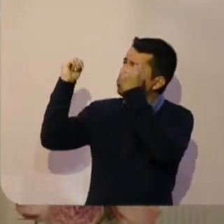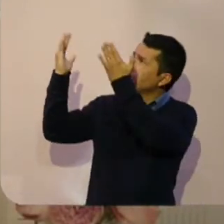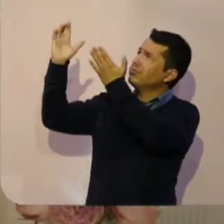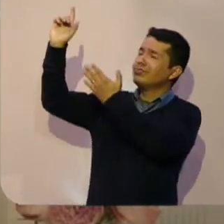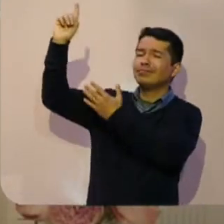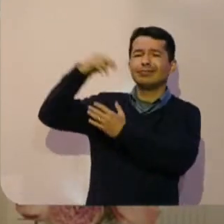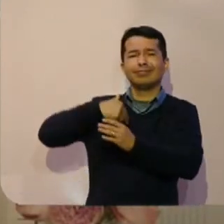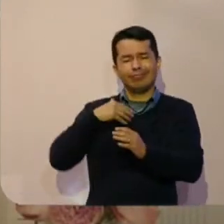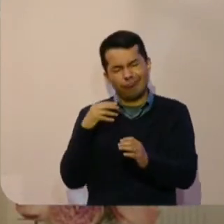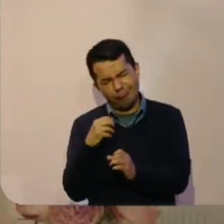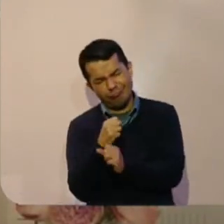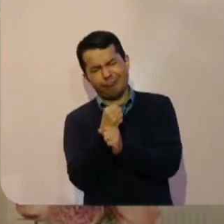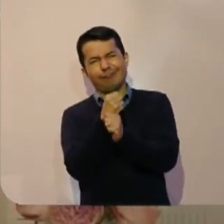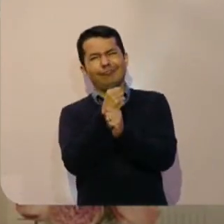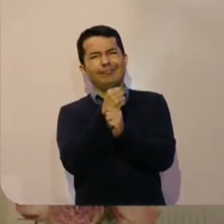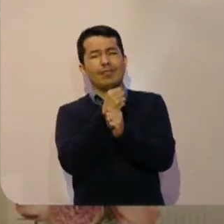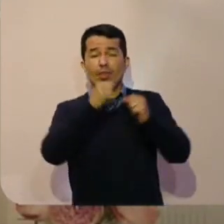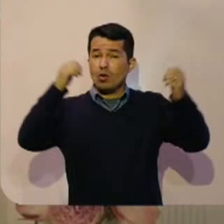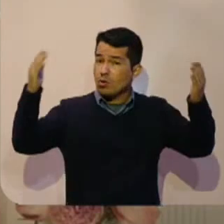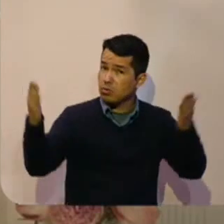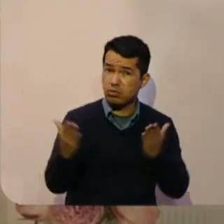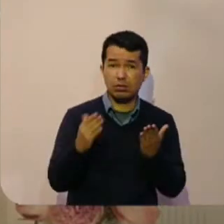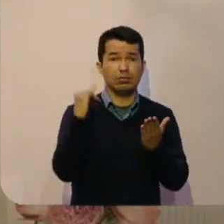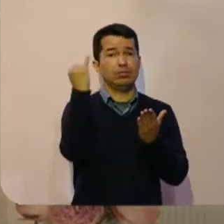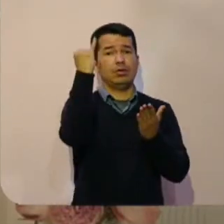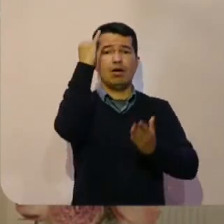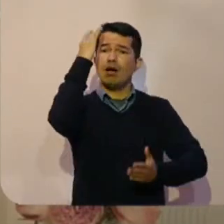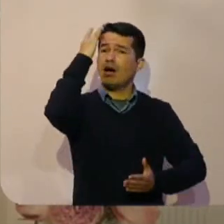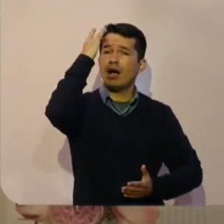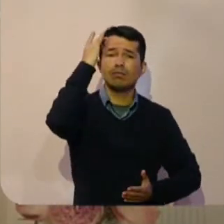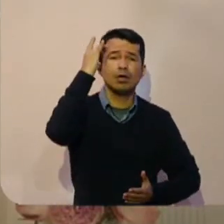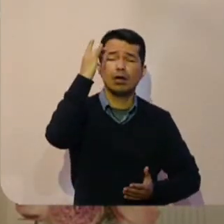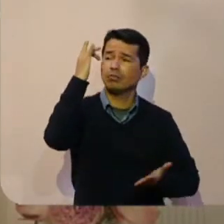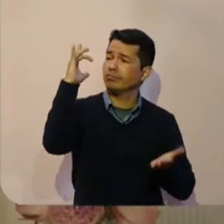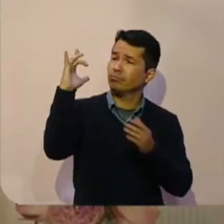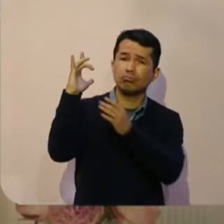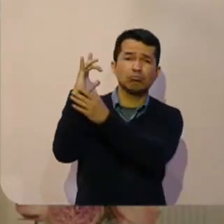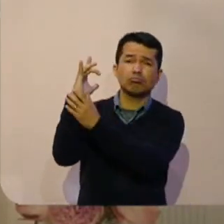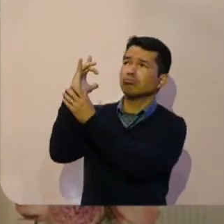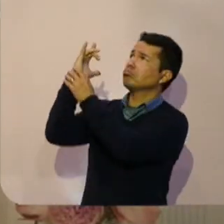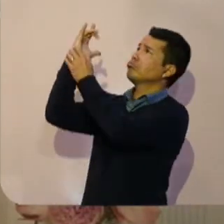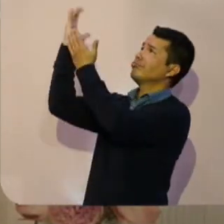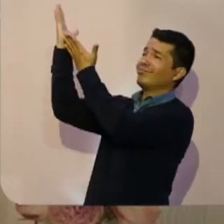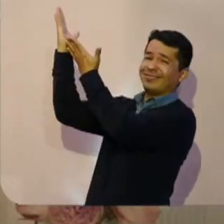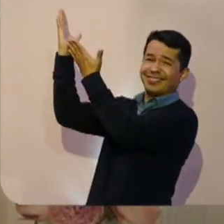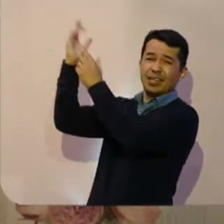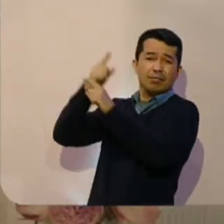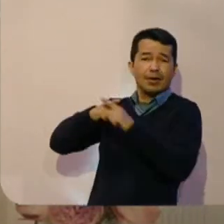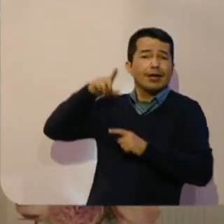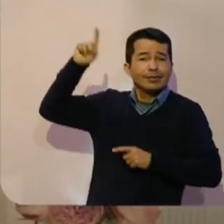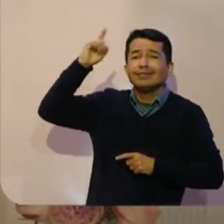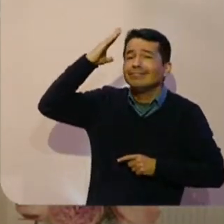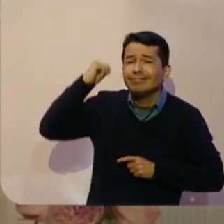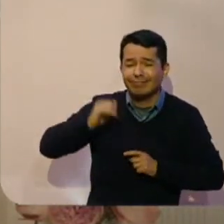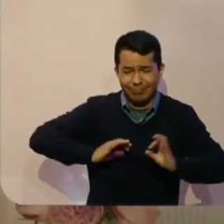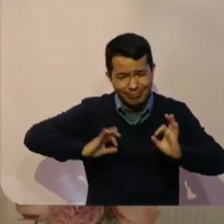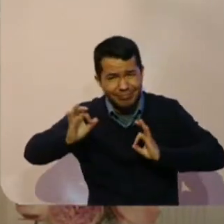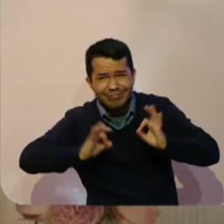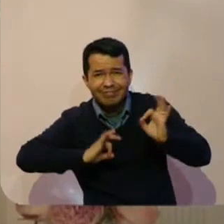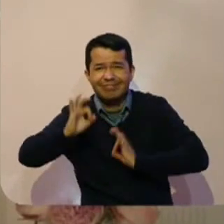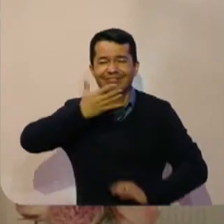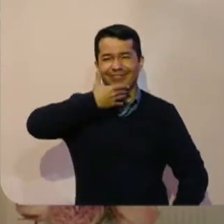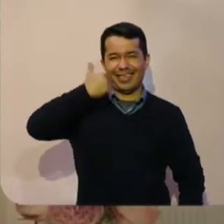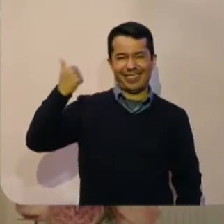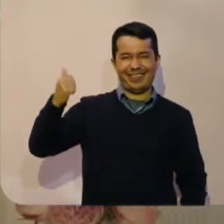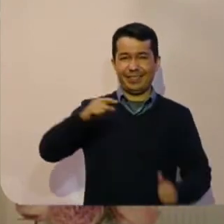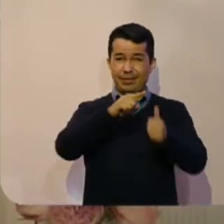segurança que vem dele. E eu vivo o dia de hoje, porque o dia de amanhã ele está cuidando para mim, porque ele tem um plano para a minha vida. Então a